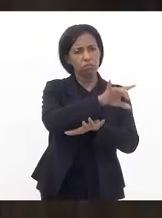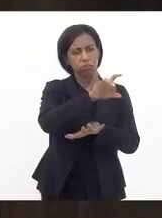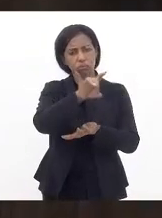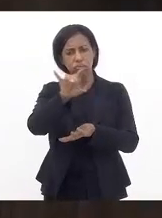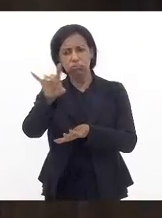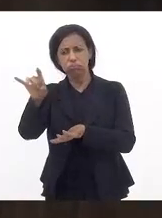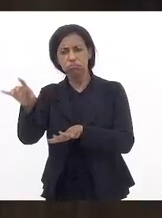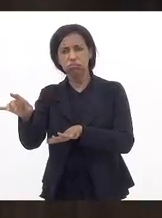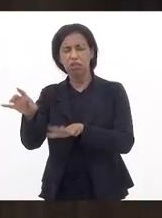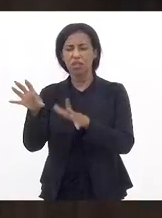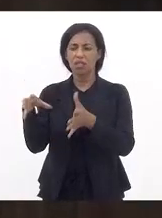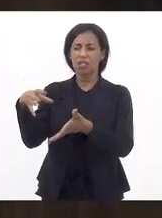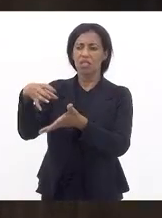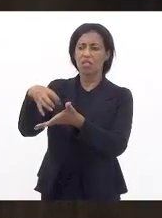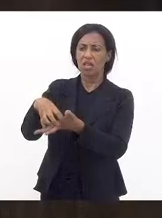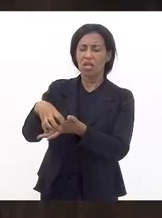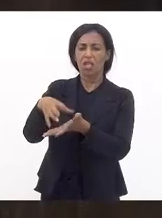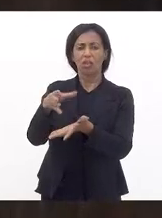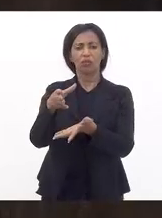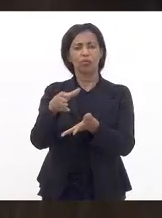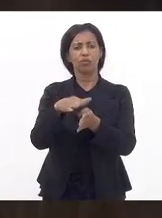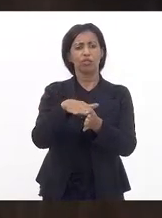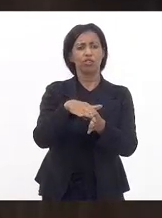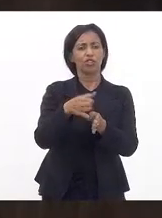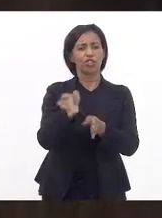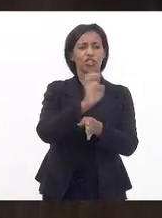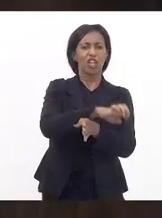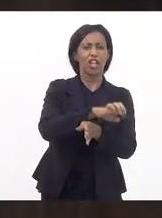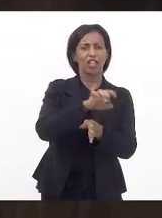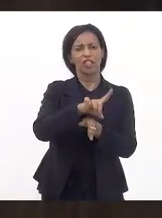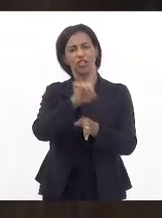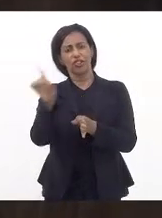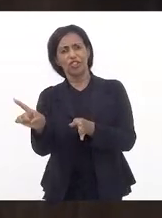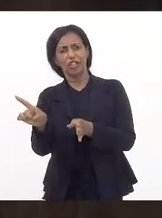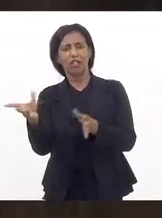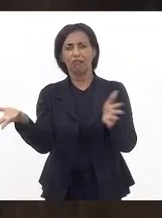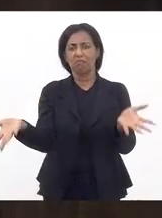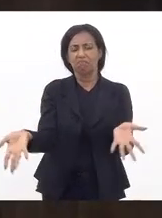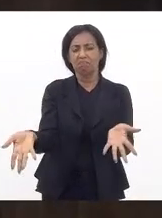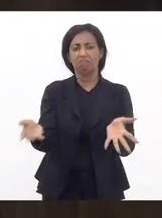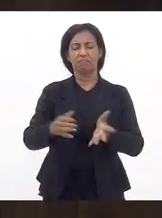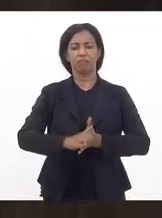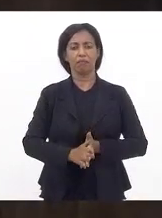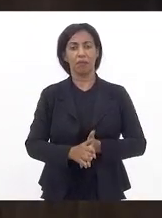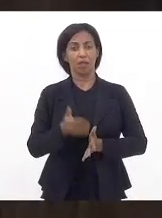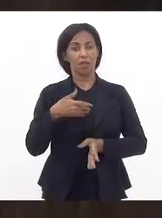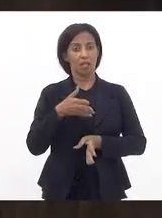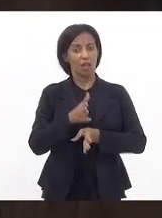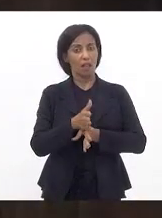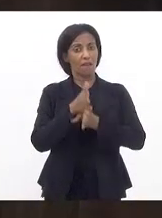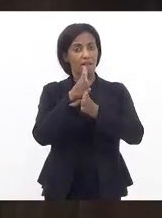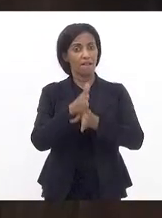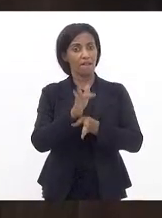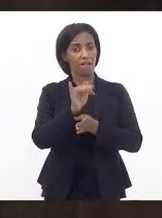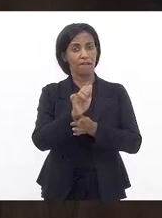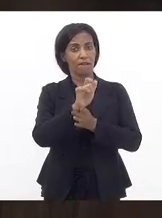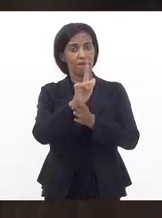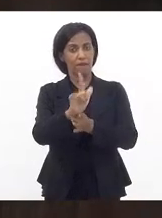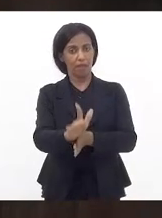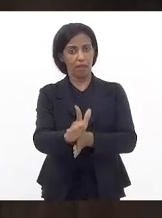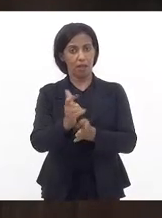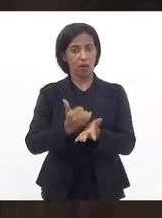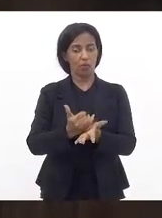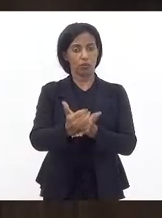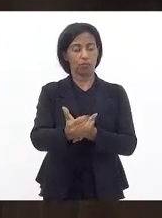sejam de centro de esquerda ou de direita e tentar ser fiel aos princípios